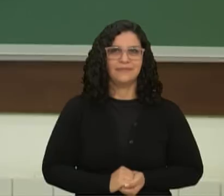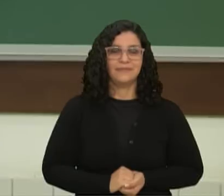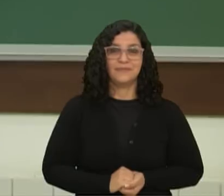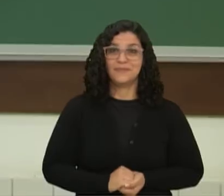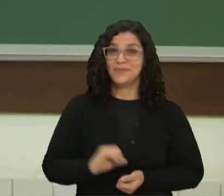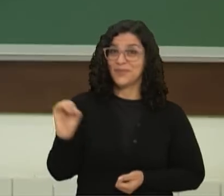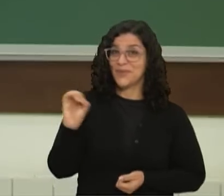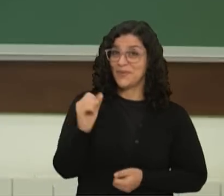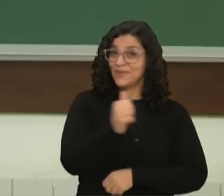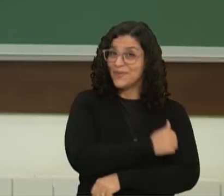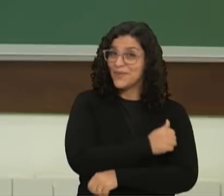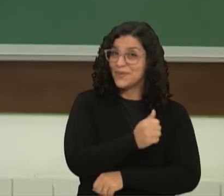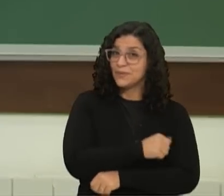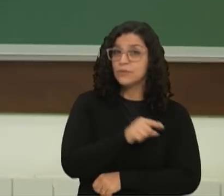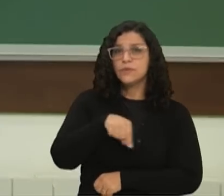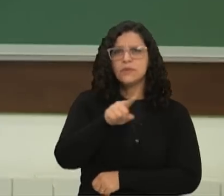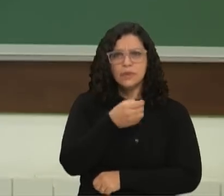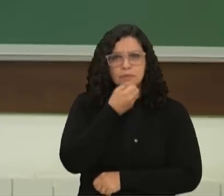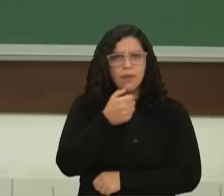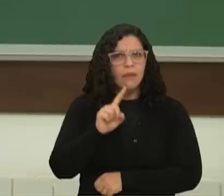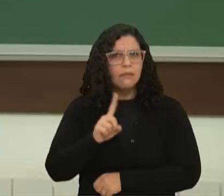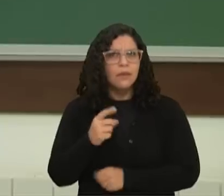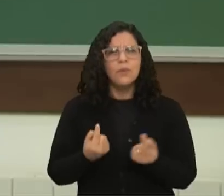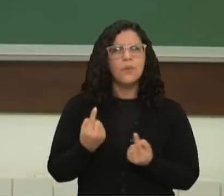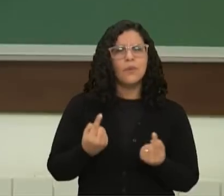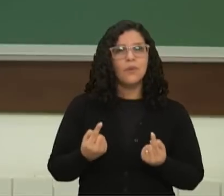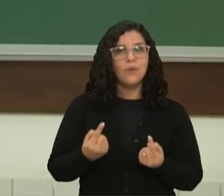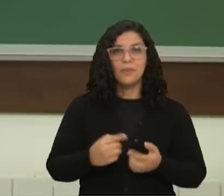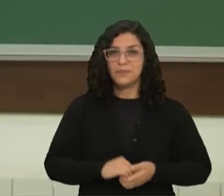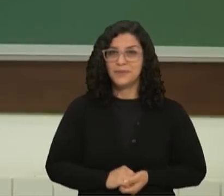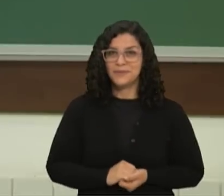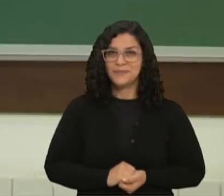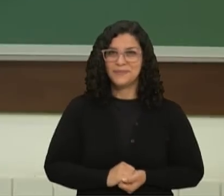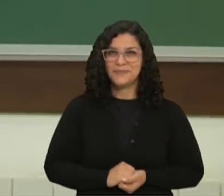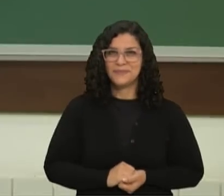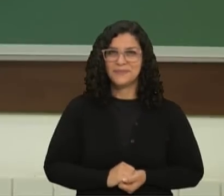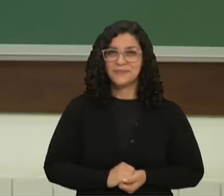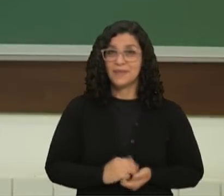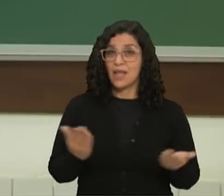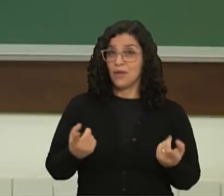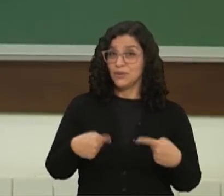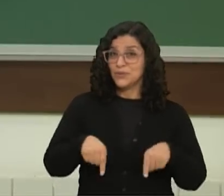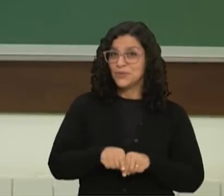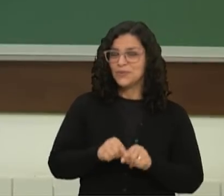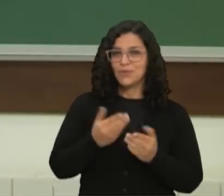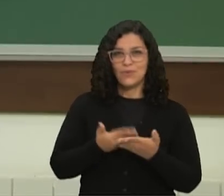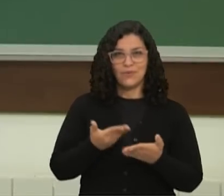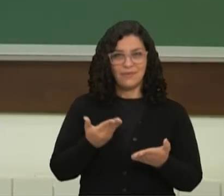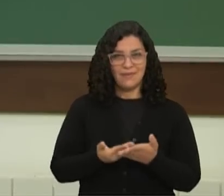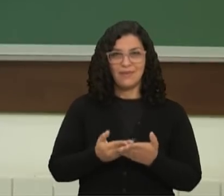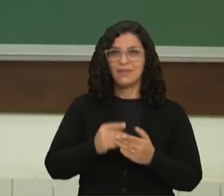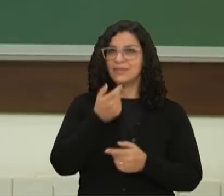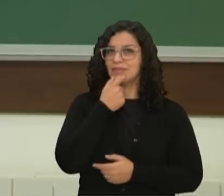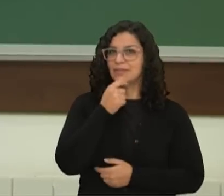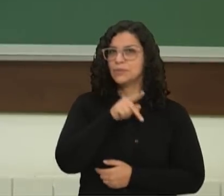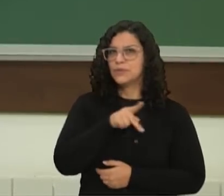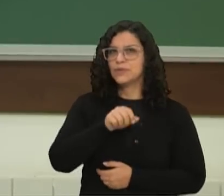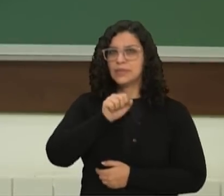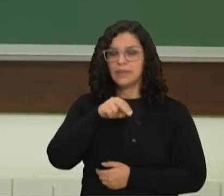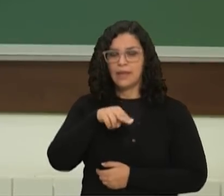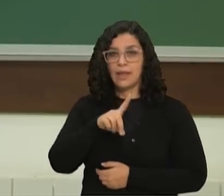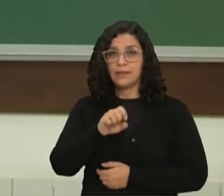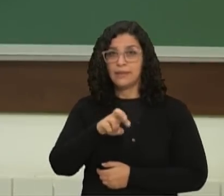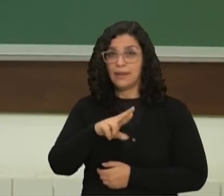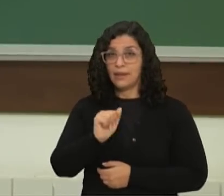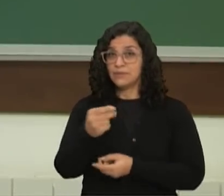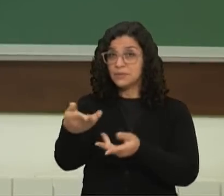Hi students, how are you? You are welcome for one more English class. My name is Teacher Andrea.